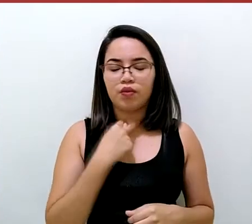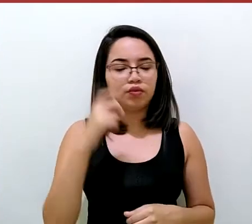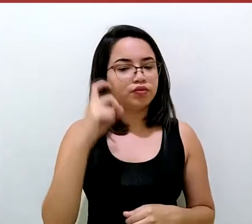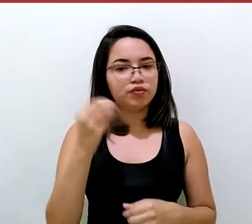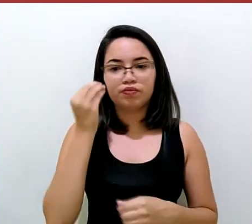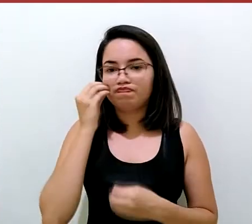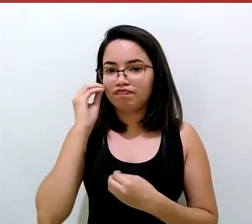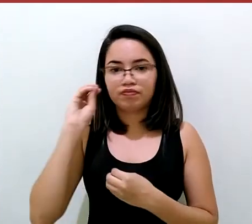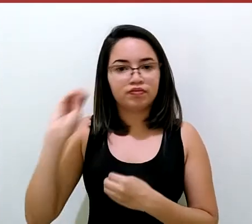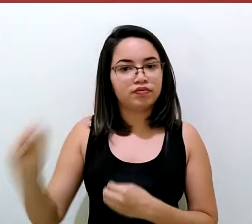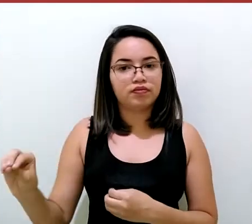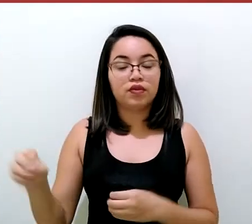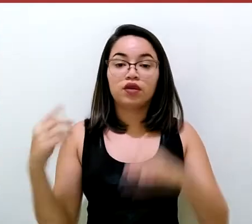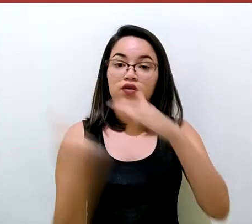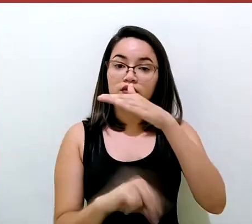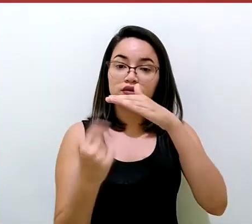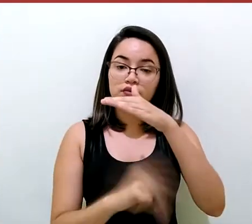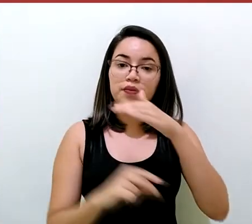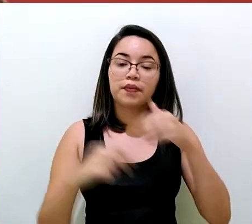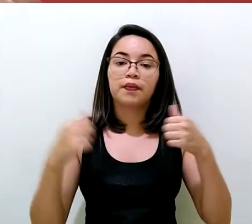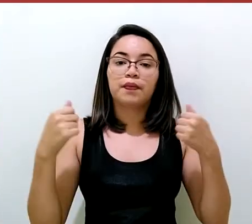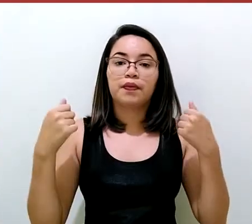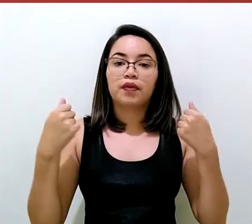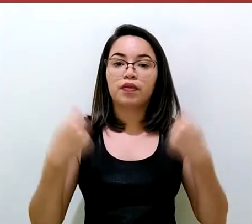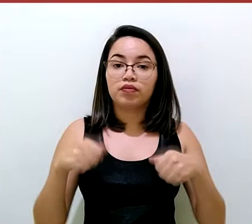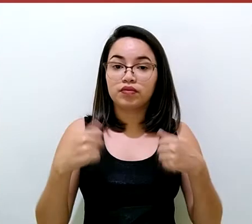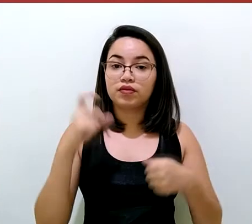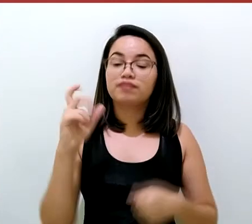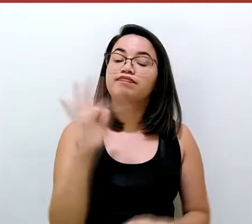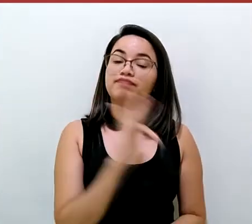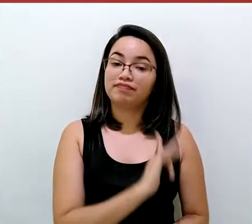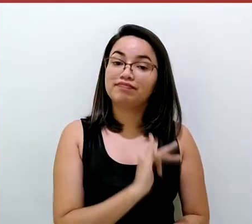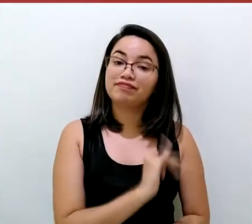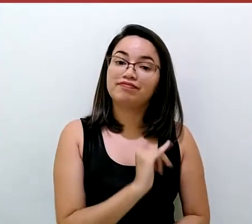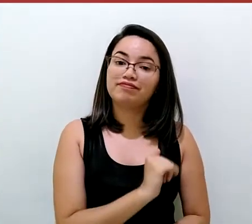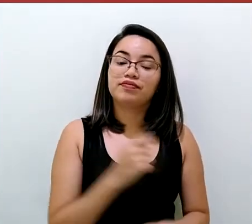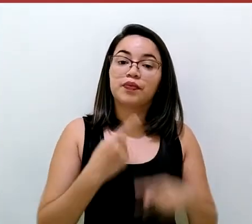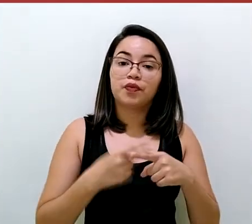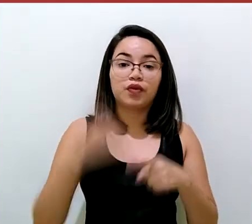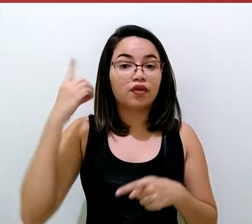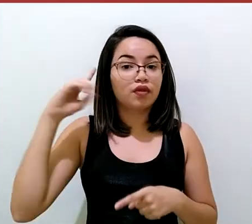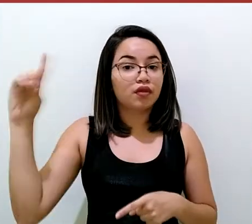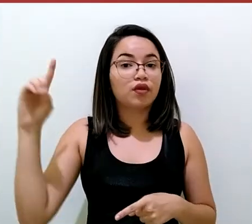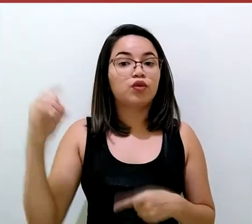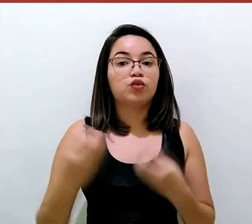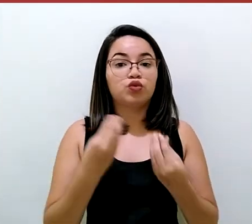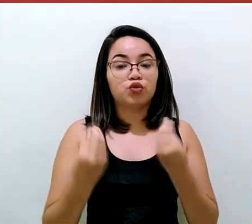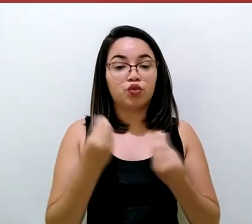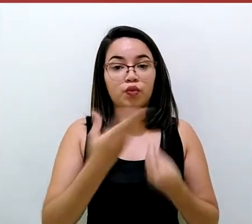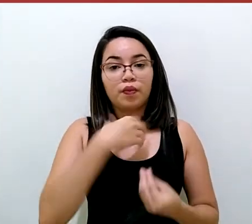ser desprezada, a disciplina deve ser amada, porque Deus, como